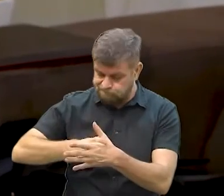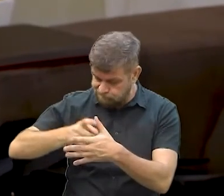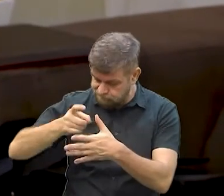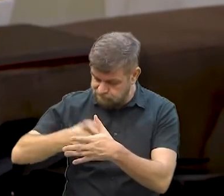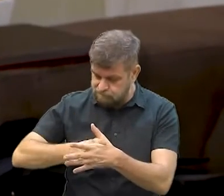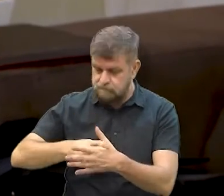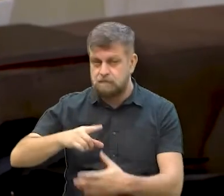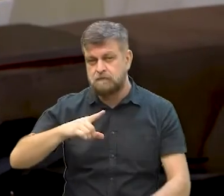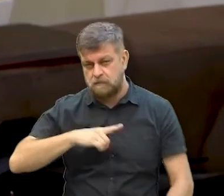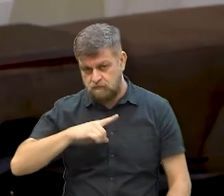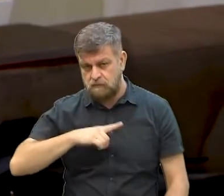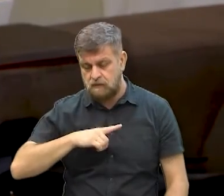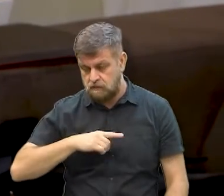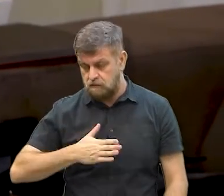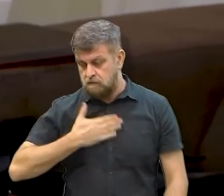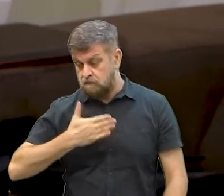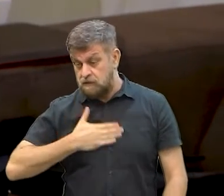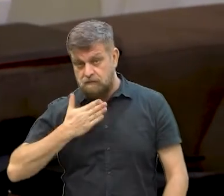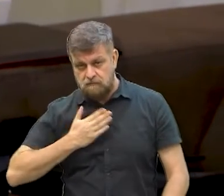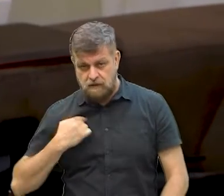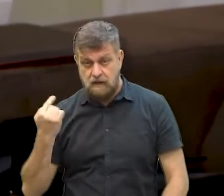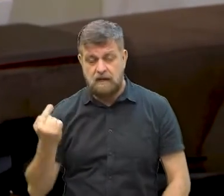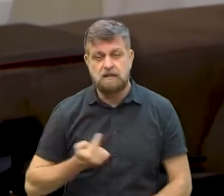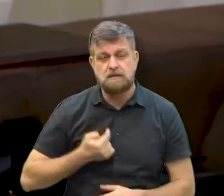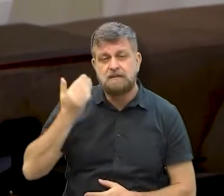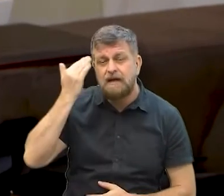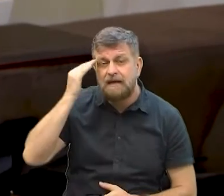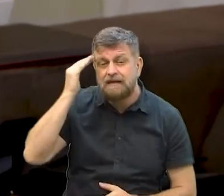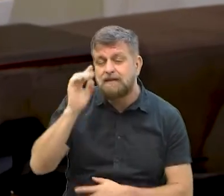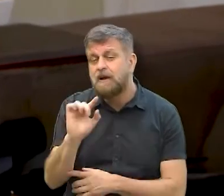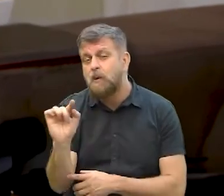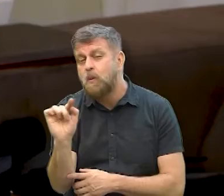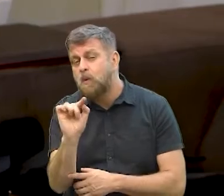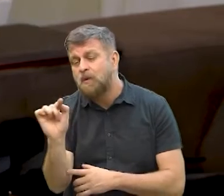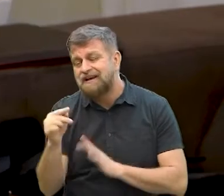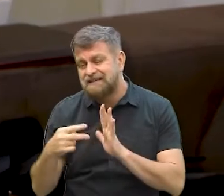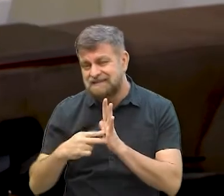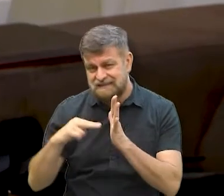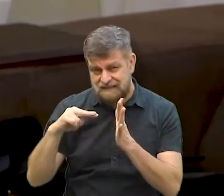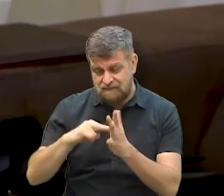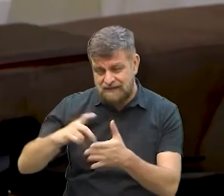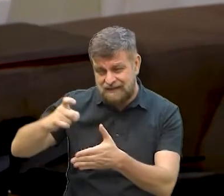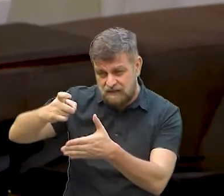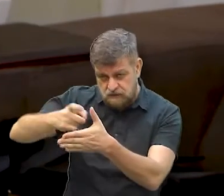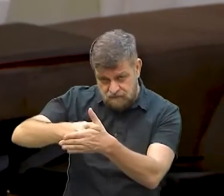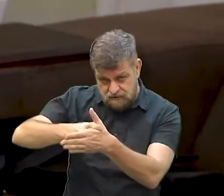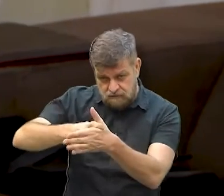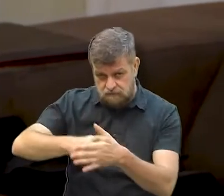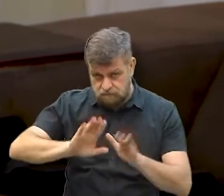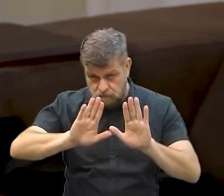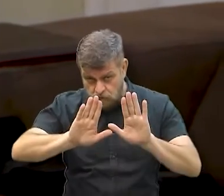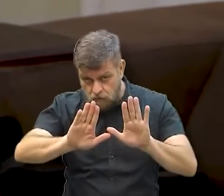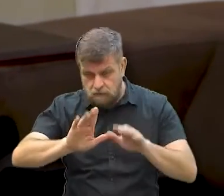estão endividadas. Então é óbvio que assusta. Agora, o que a gente precisa entender é o que significa esse